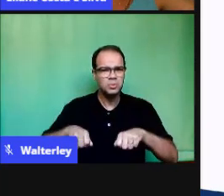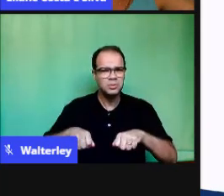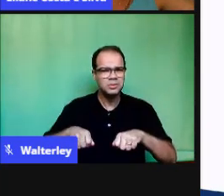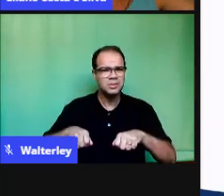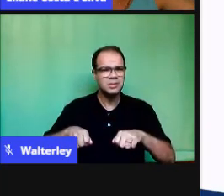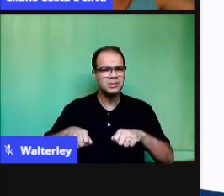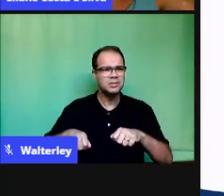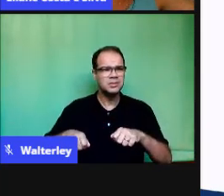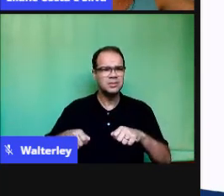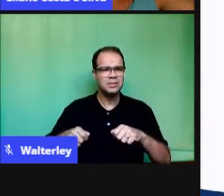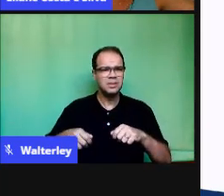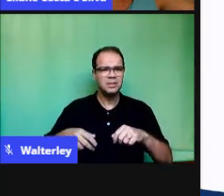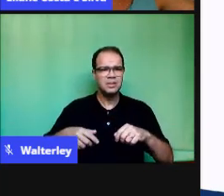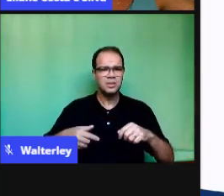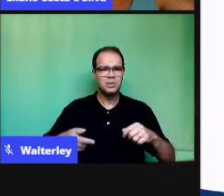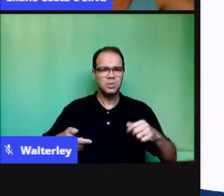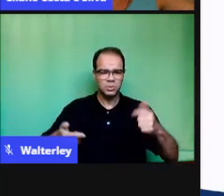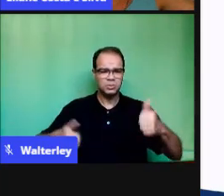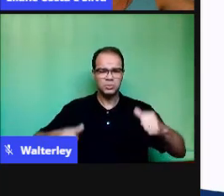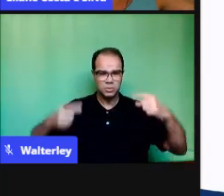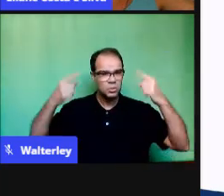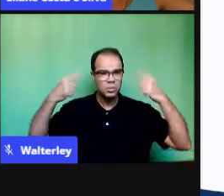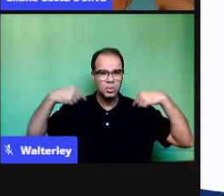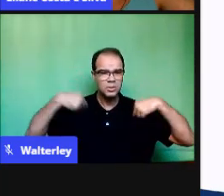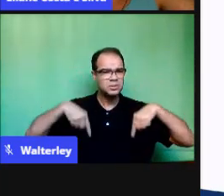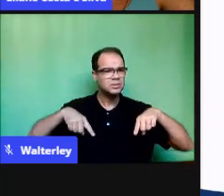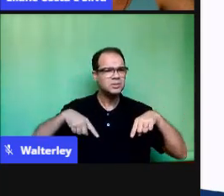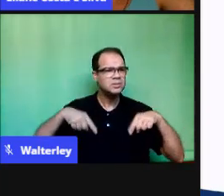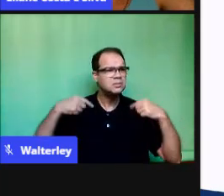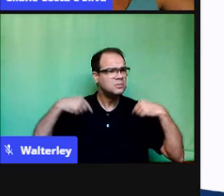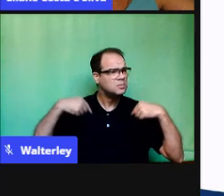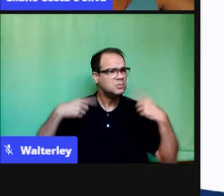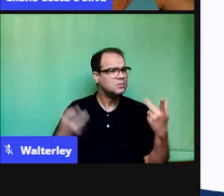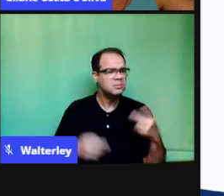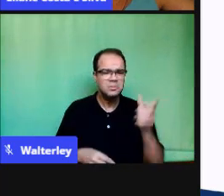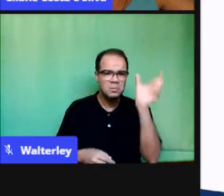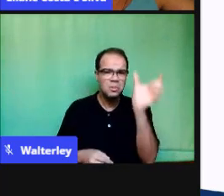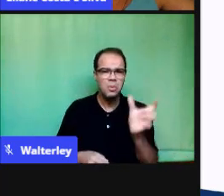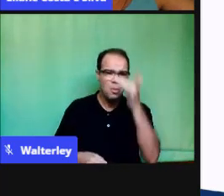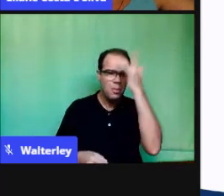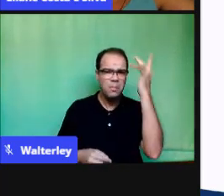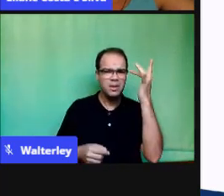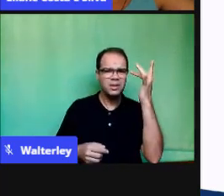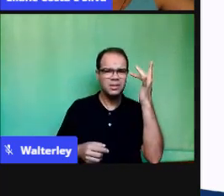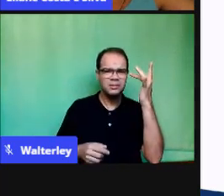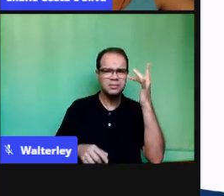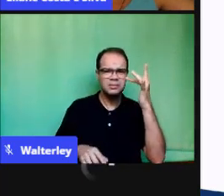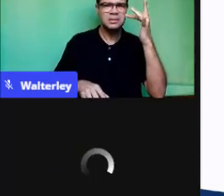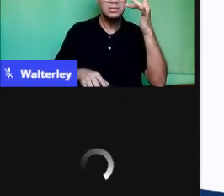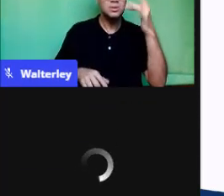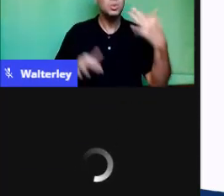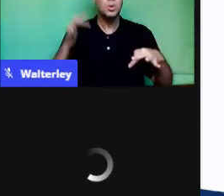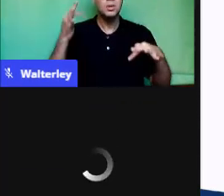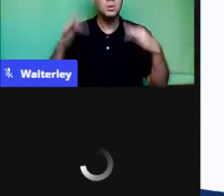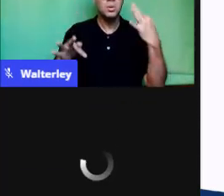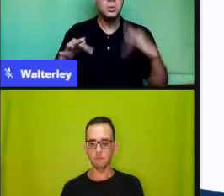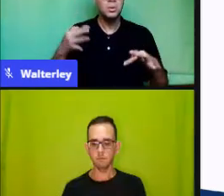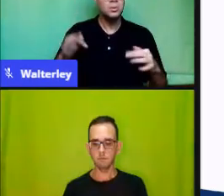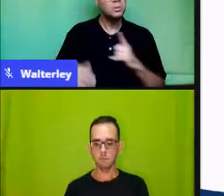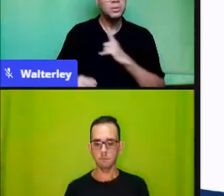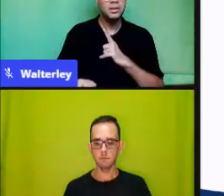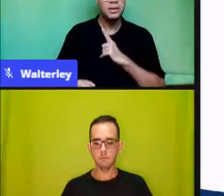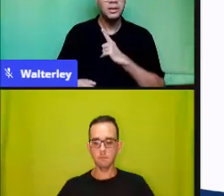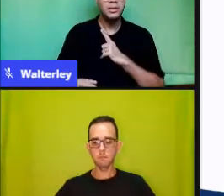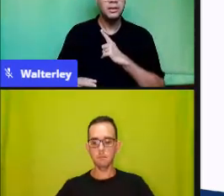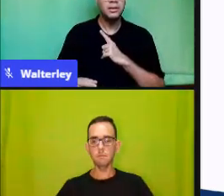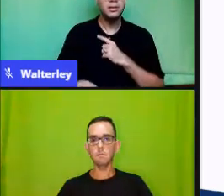e doença. Não, a gente adoece. A gente sente dor, a gente tem desconfortos, né?